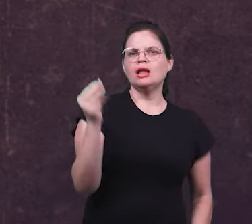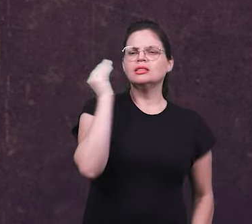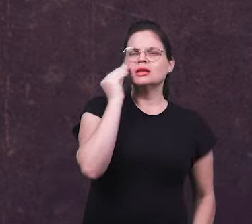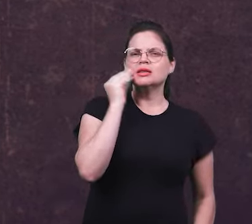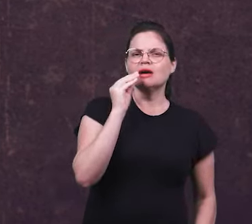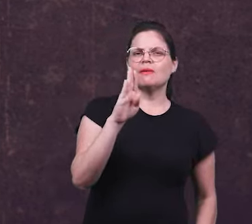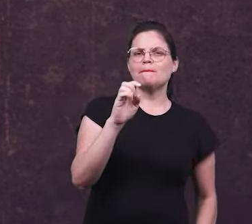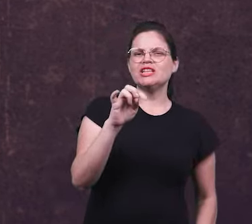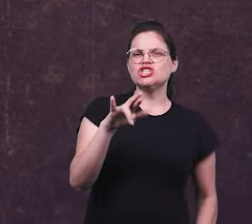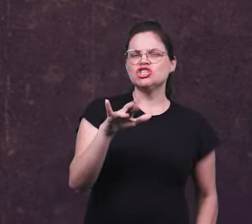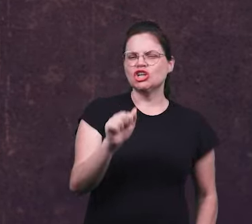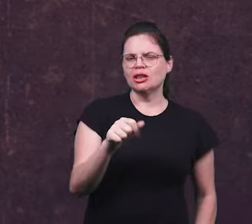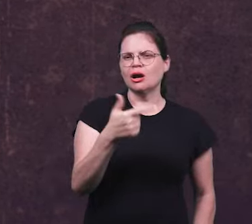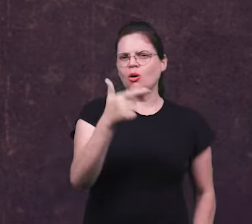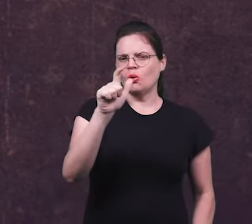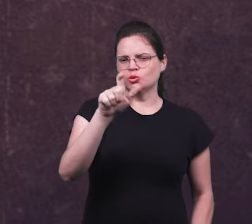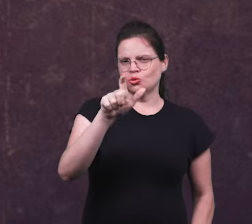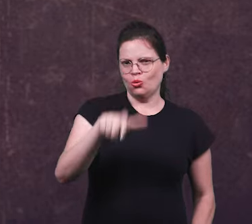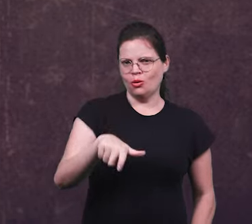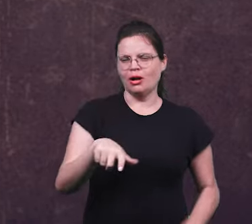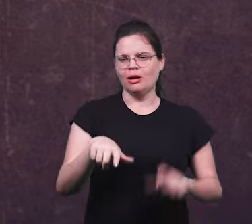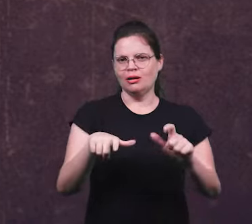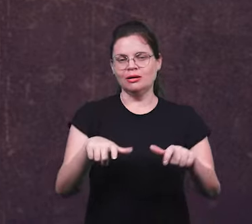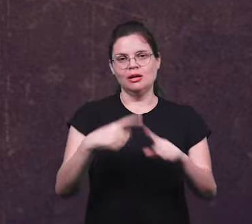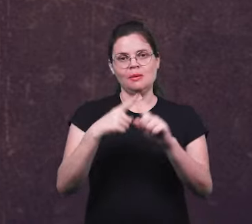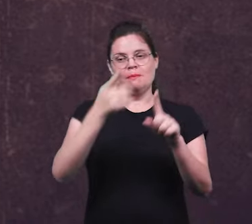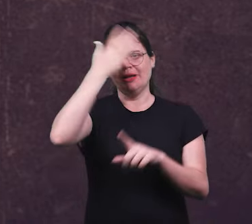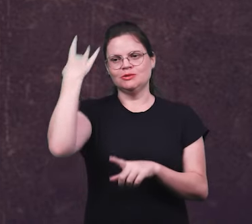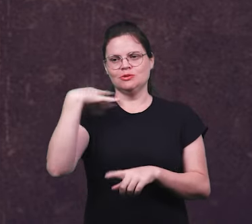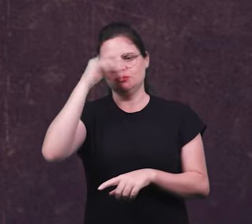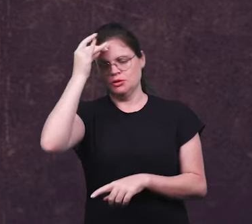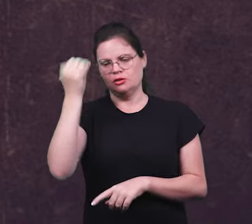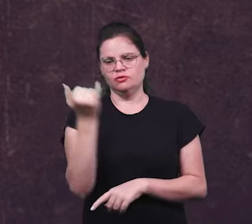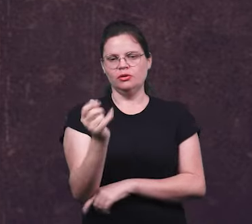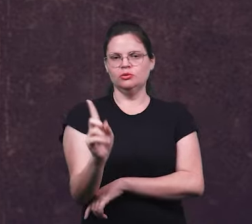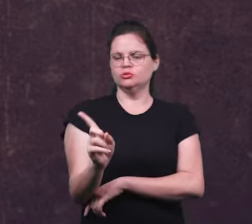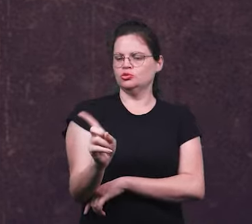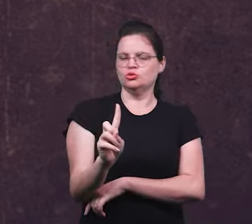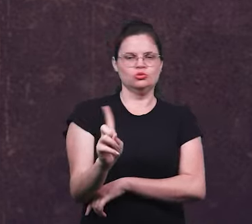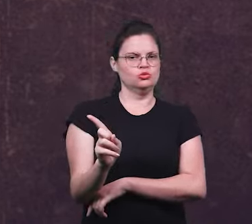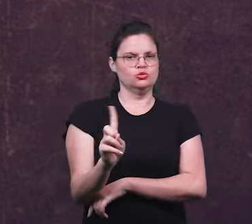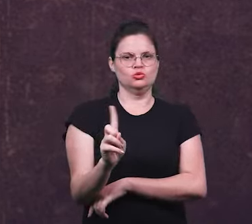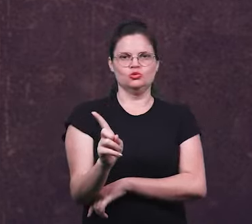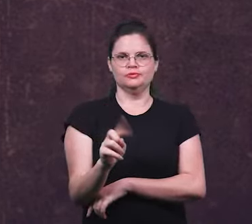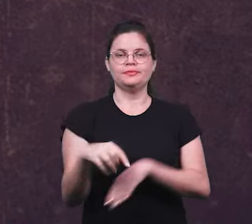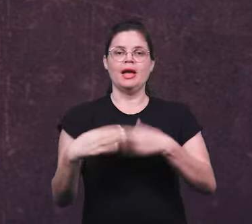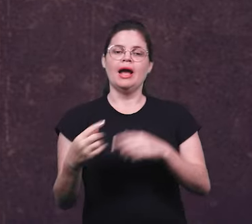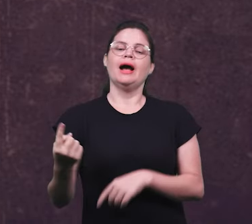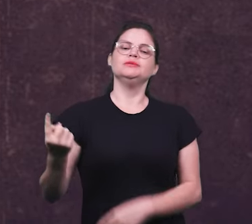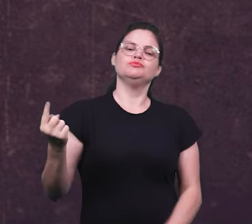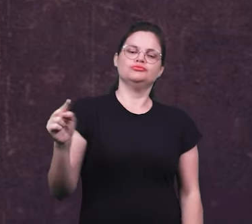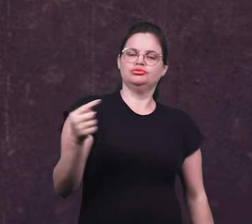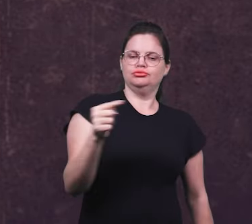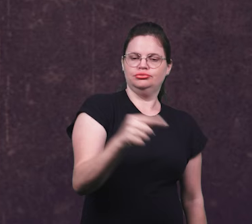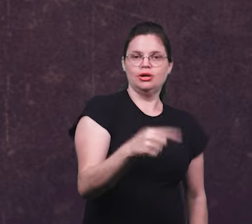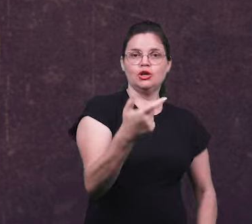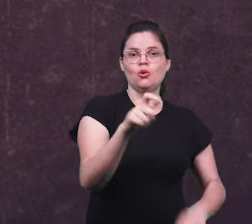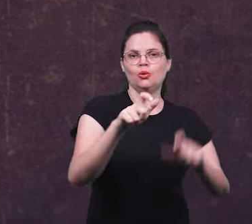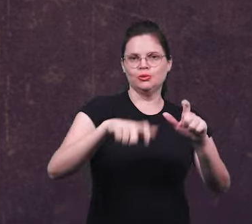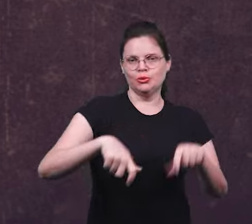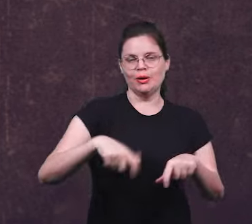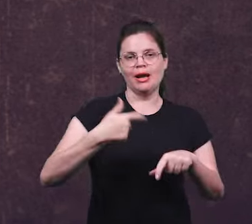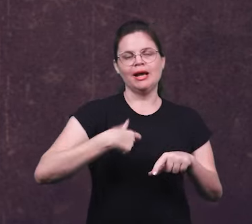mas o Espírito de Jesus, que é o Espírito Santo, não lhe permitiu. E tendo passado por Mísia, desceram a Troas. E teve Paulo,